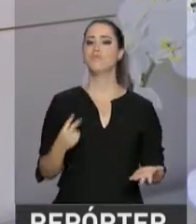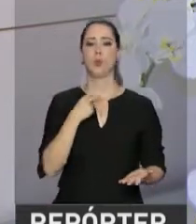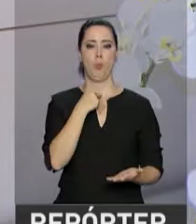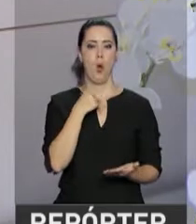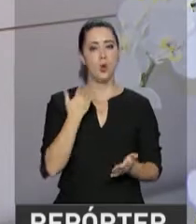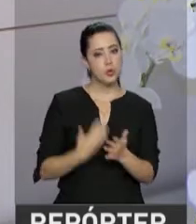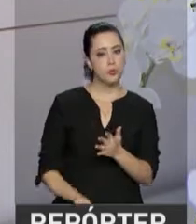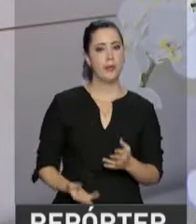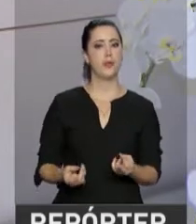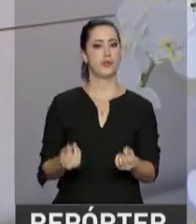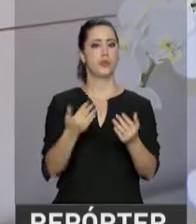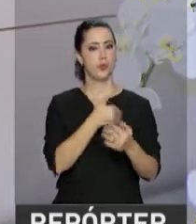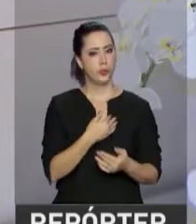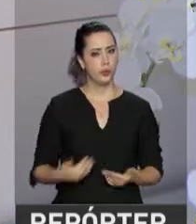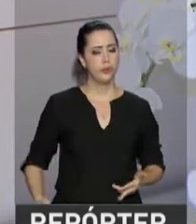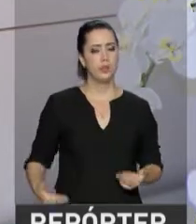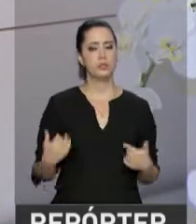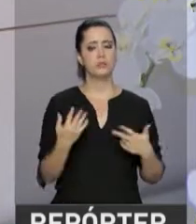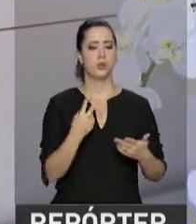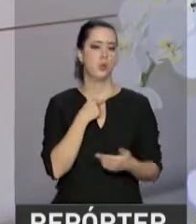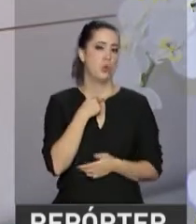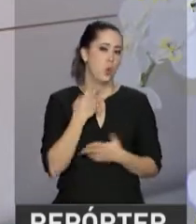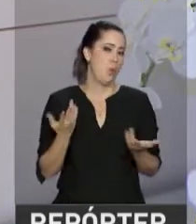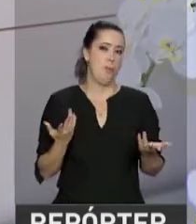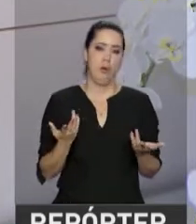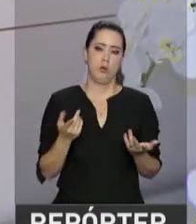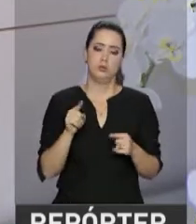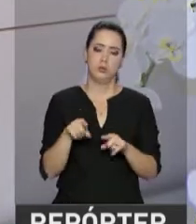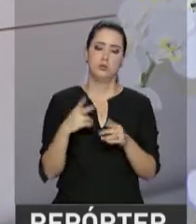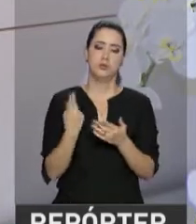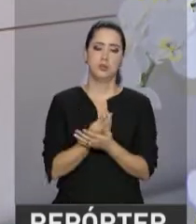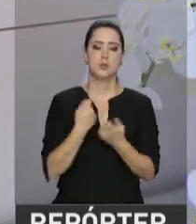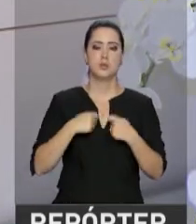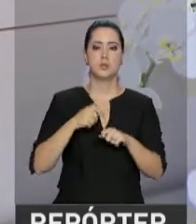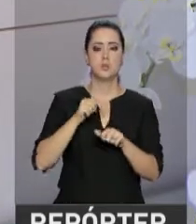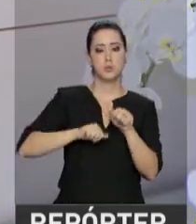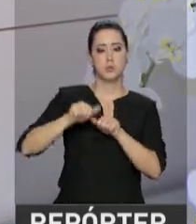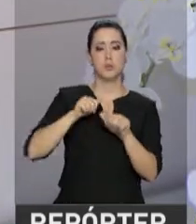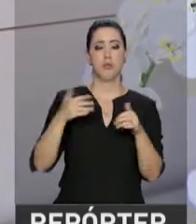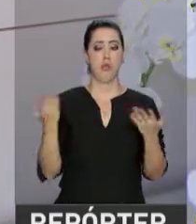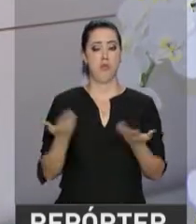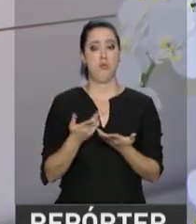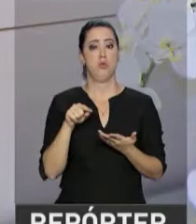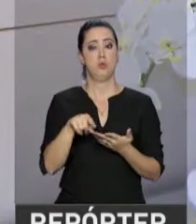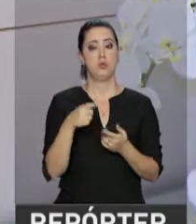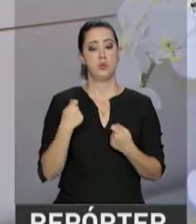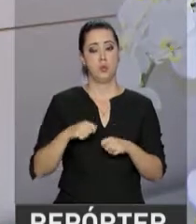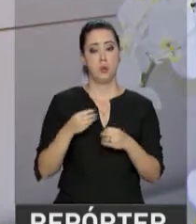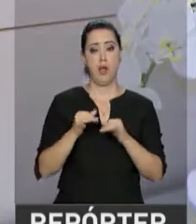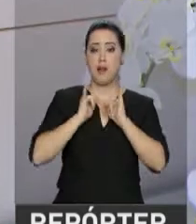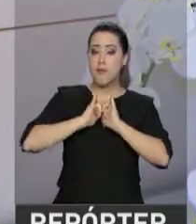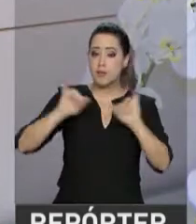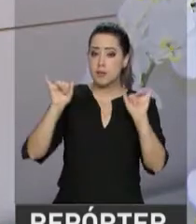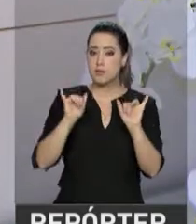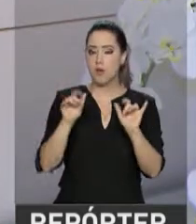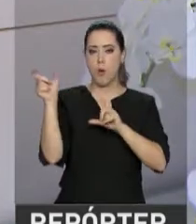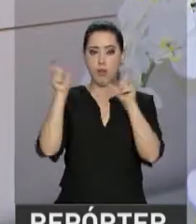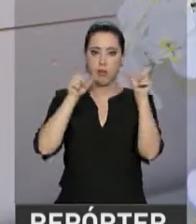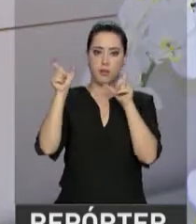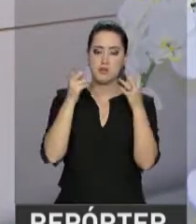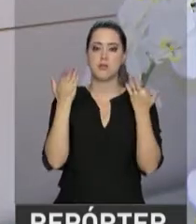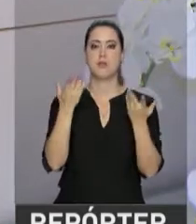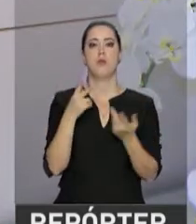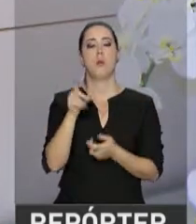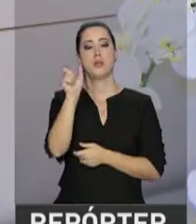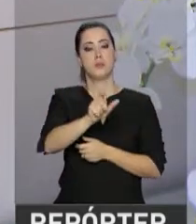de dinheiro público que não tivemos que tomar algumas medidas para evitar isso então a gente vai deixar aqui um alerta a todos os